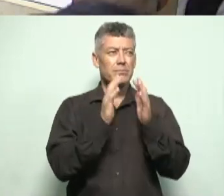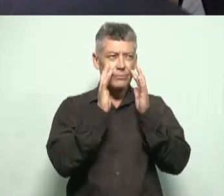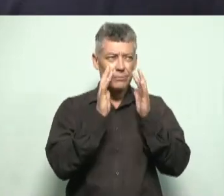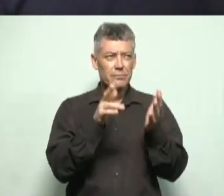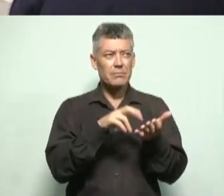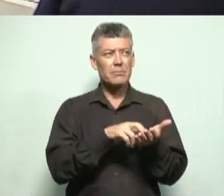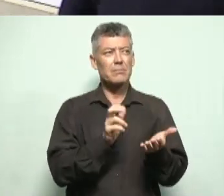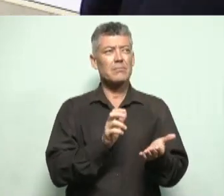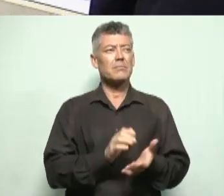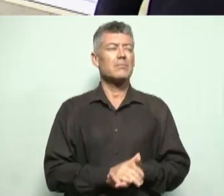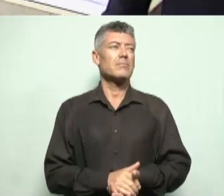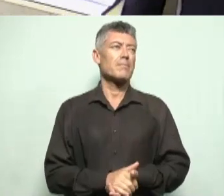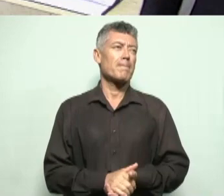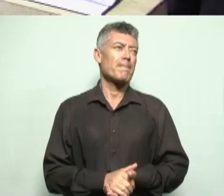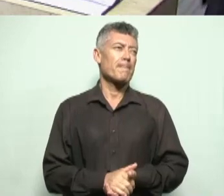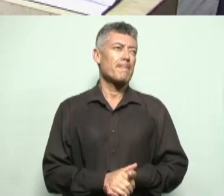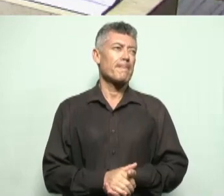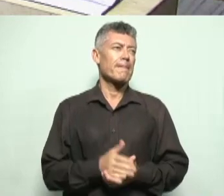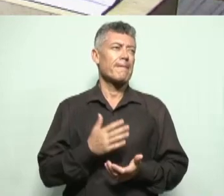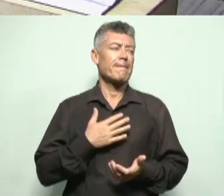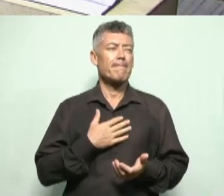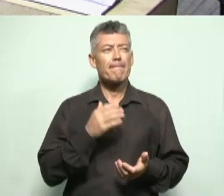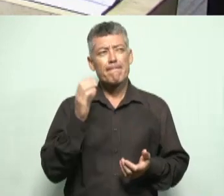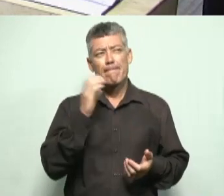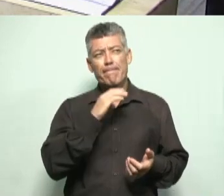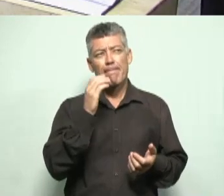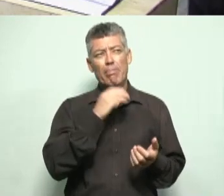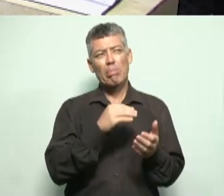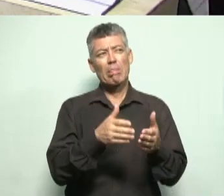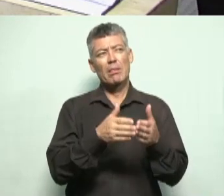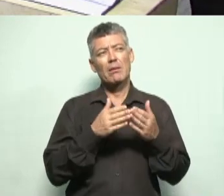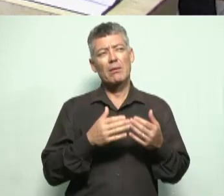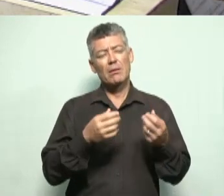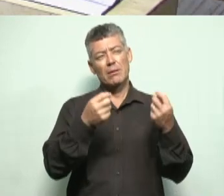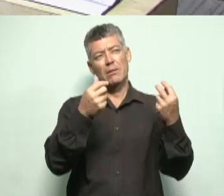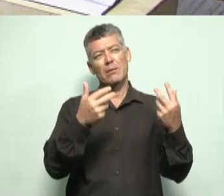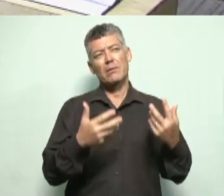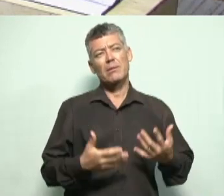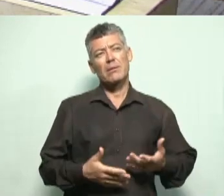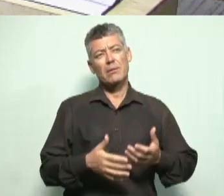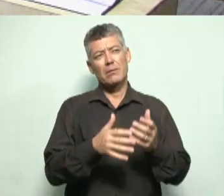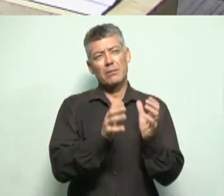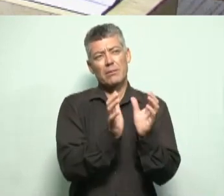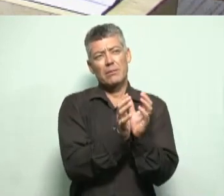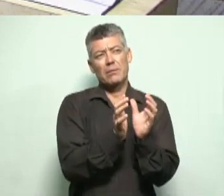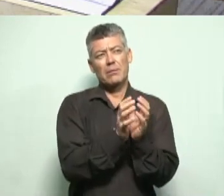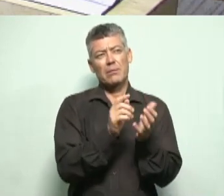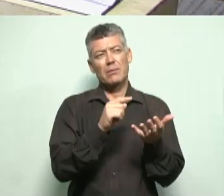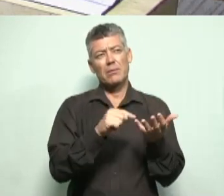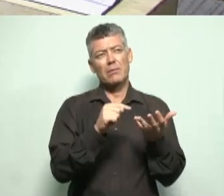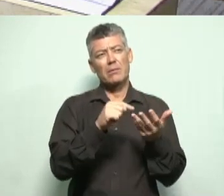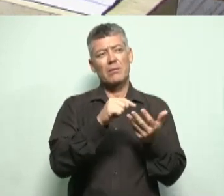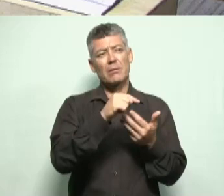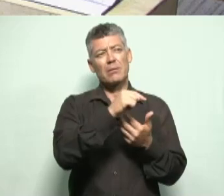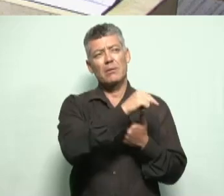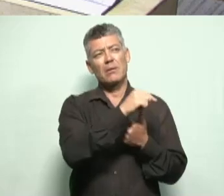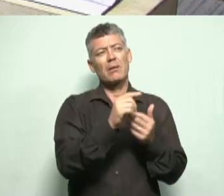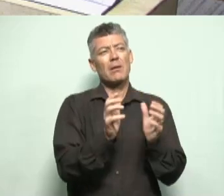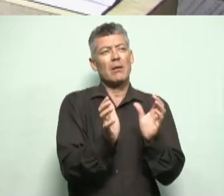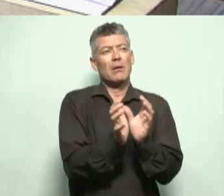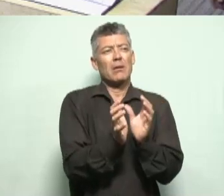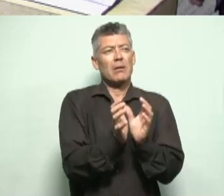manhã, eu quero hoje aqui, rapidamente, fazer uma prestação de conta de alguns pontos do nosso mandato,